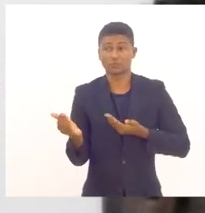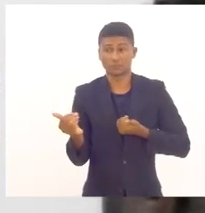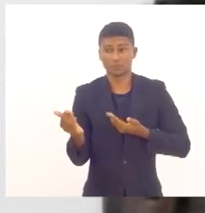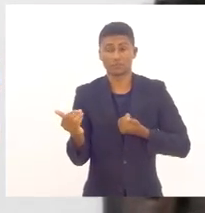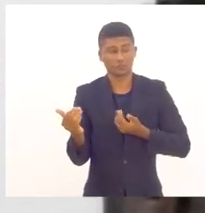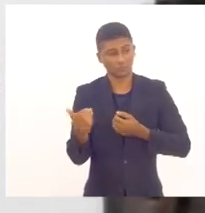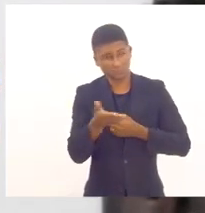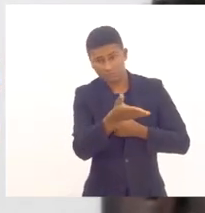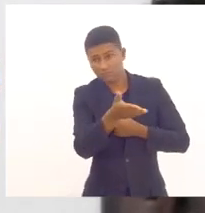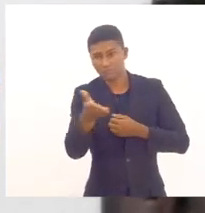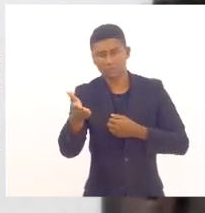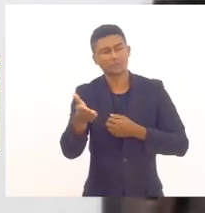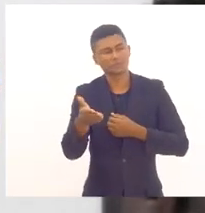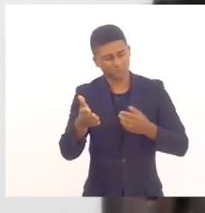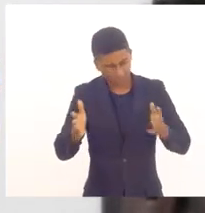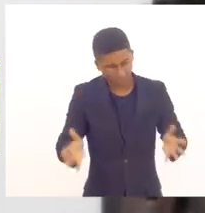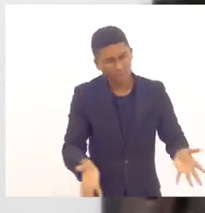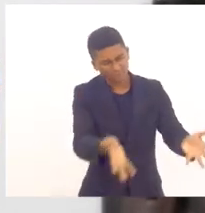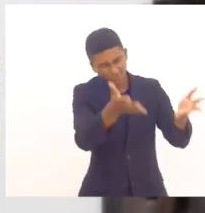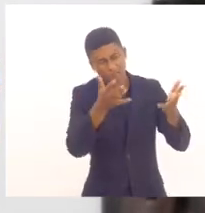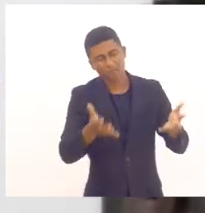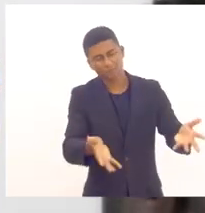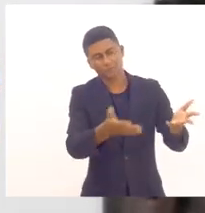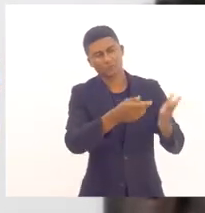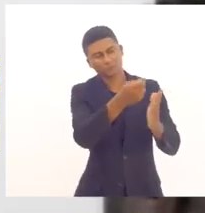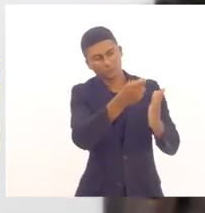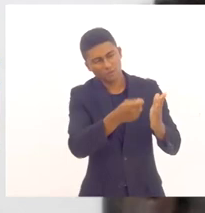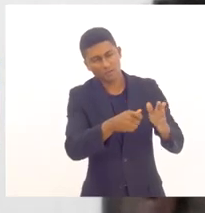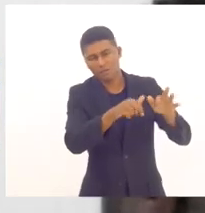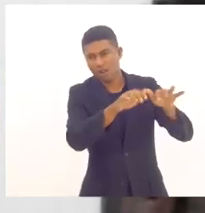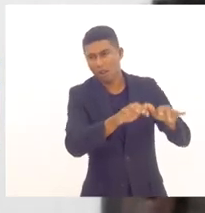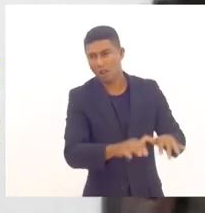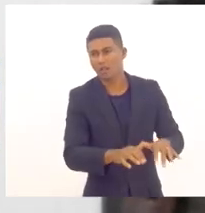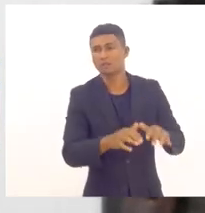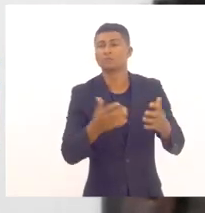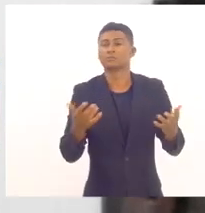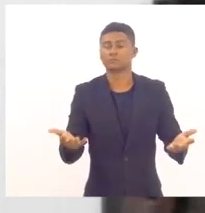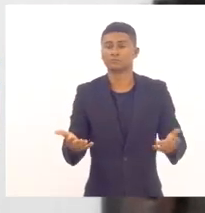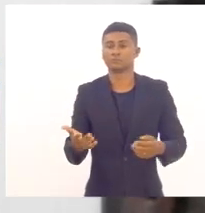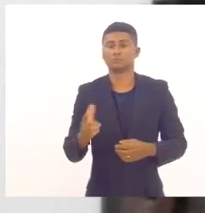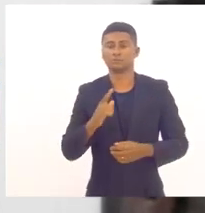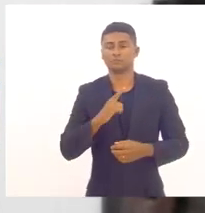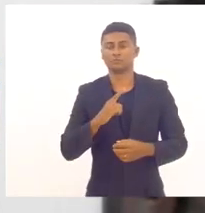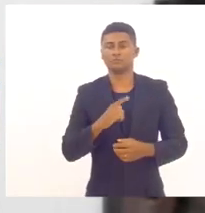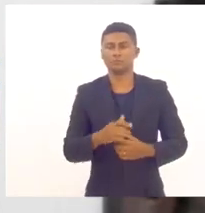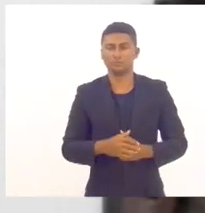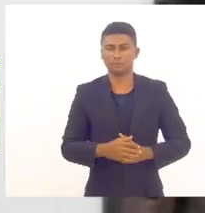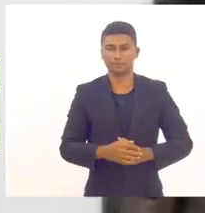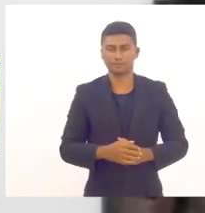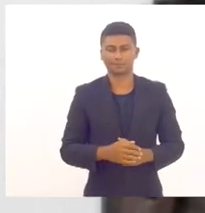né, eu faz aí, e vai fazendo. E aí, tem essa posição.